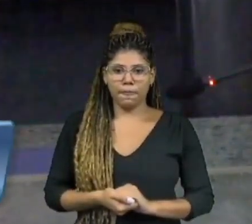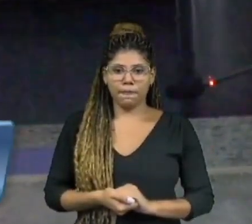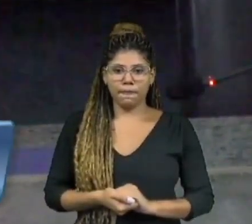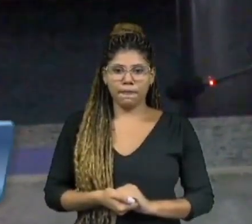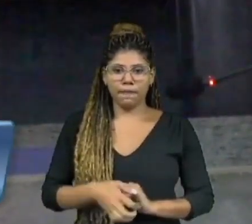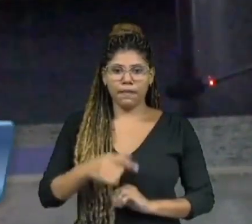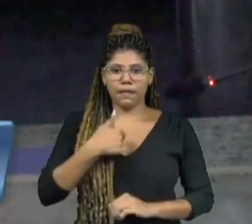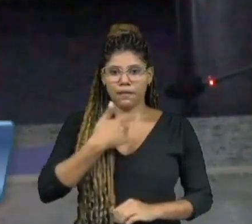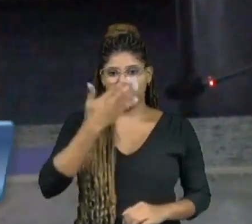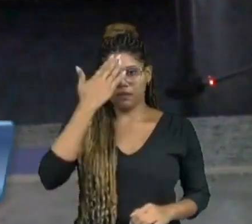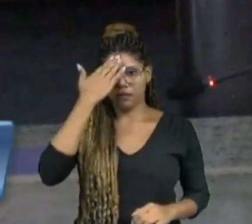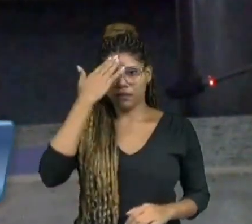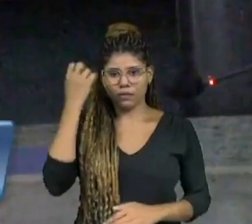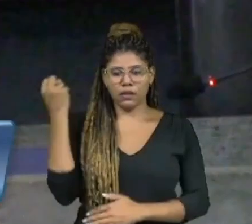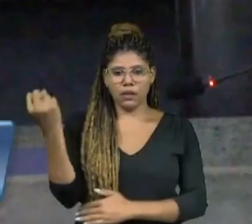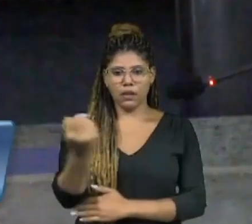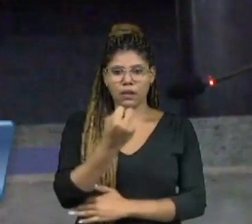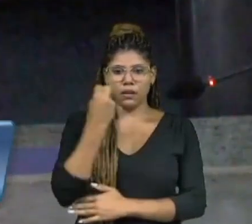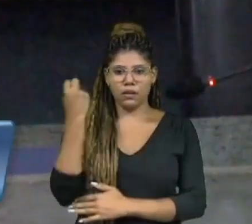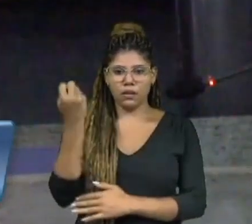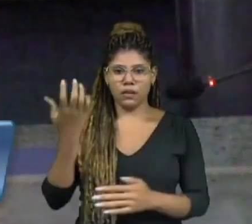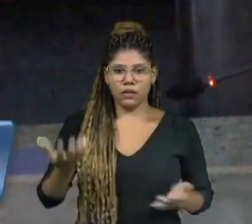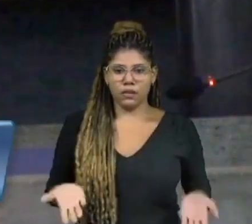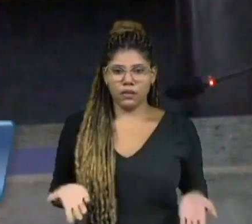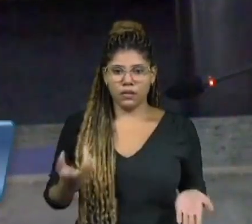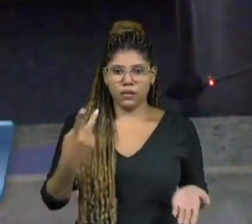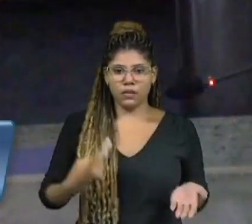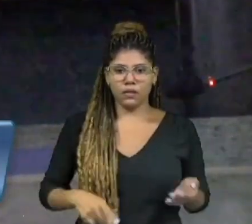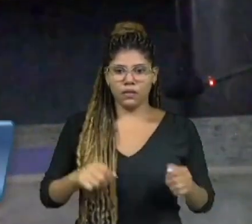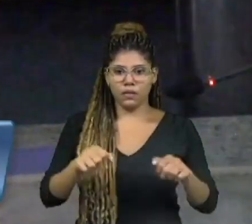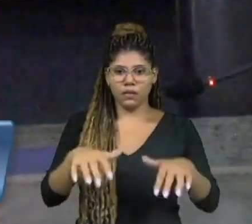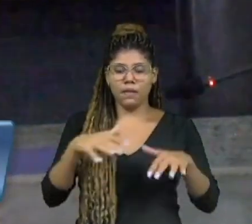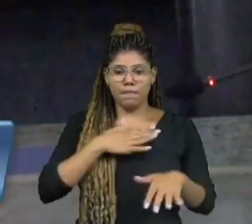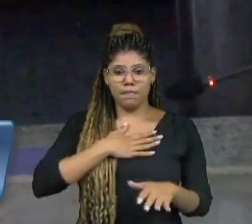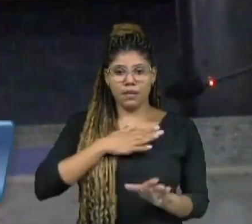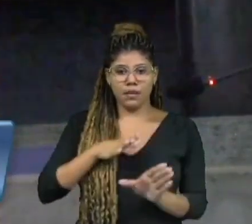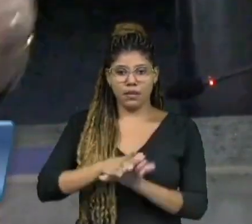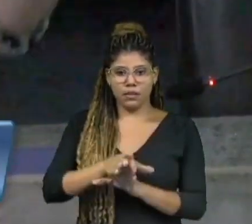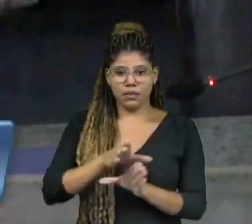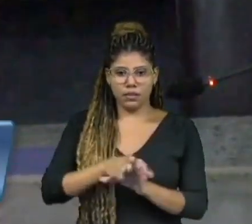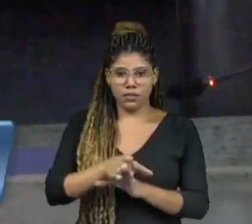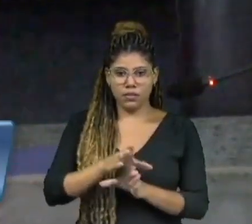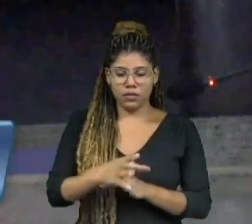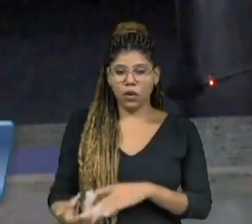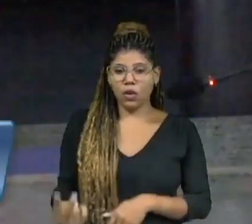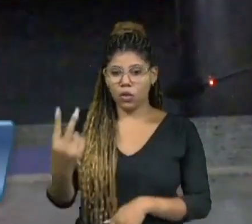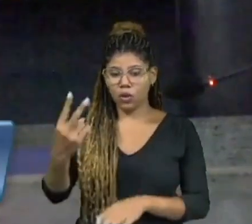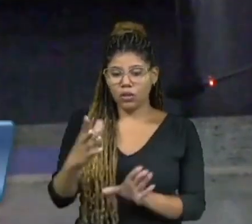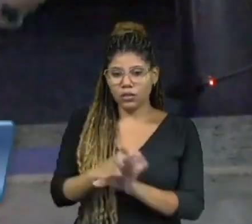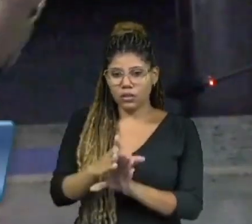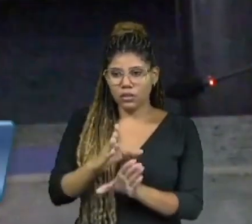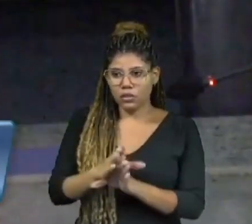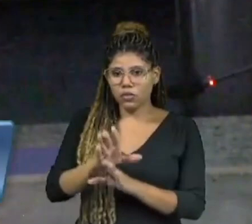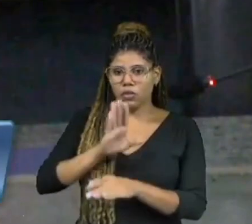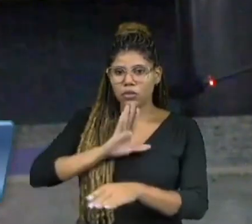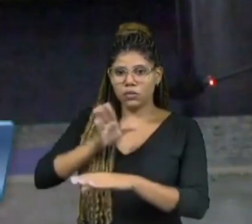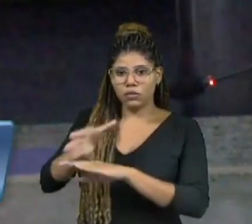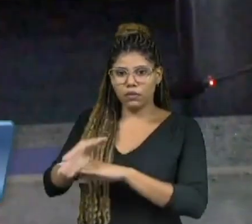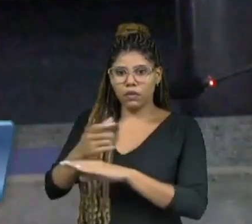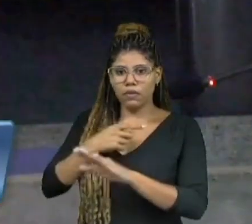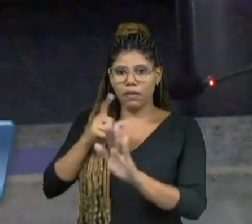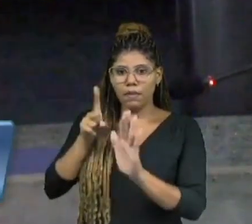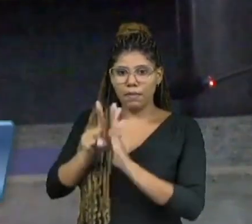meu entendimento, gravíssimo no parlamento. Na assessoria, fui dois assessoras até aí e